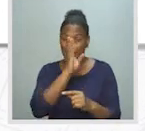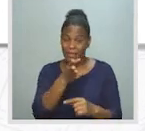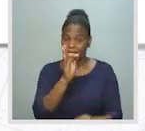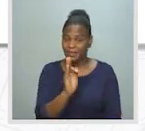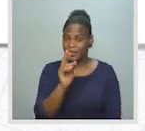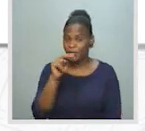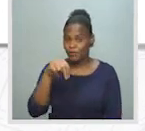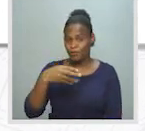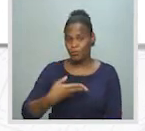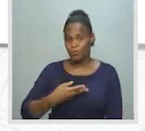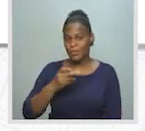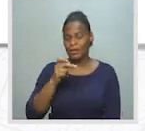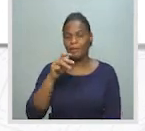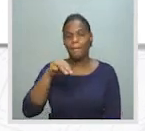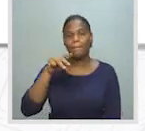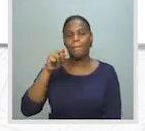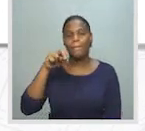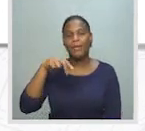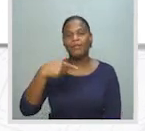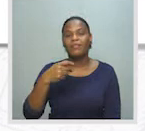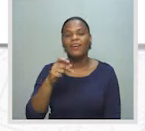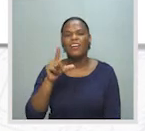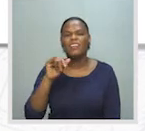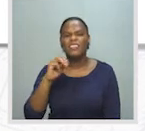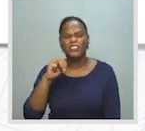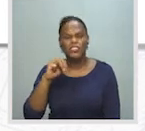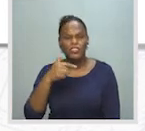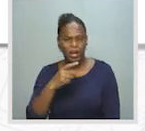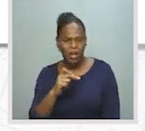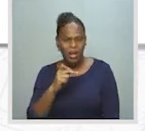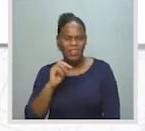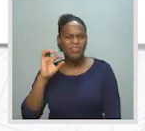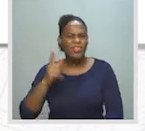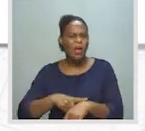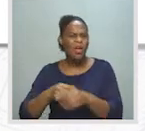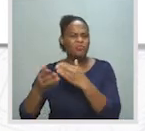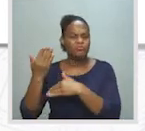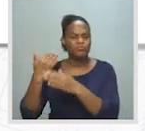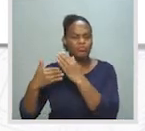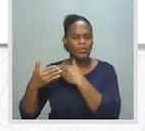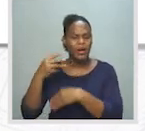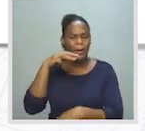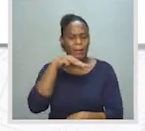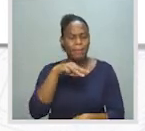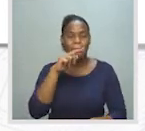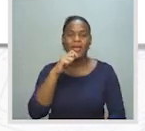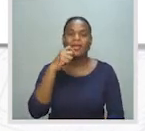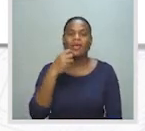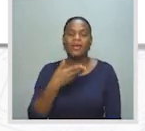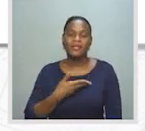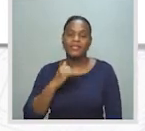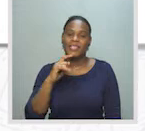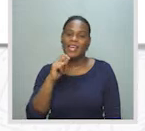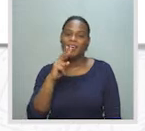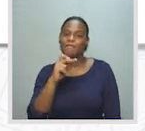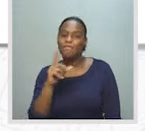prática fundamentalista nós encontramos na época medieval. Estamos a falar de cruzadas